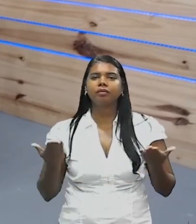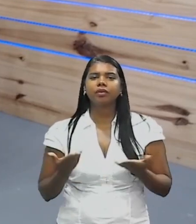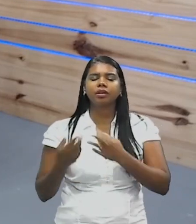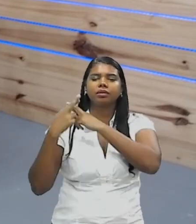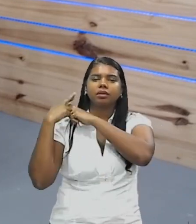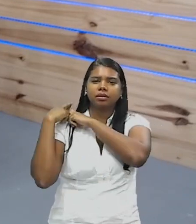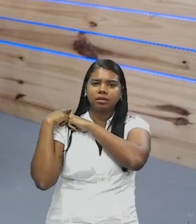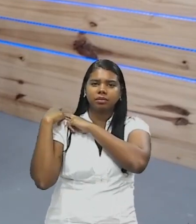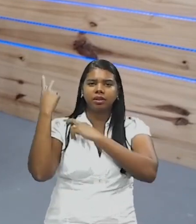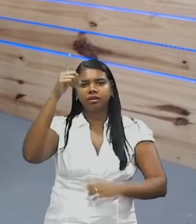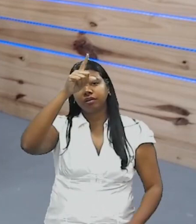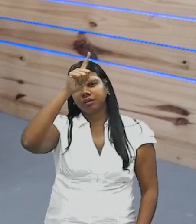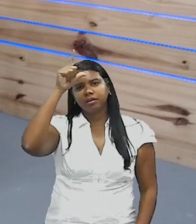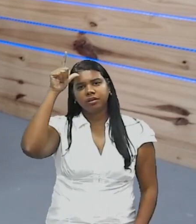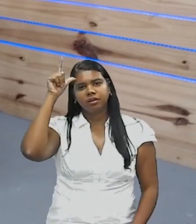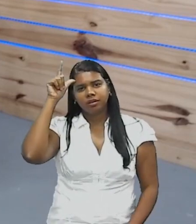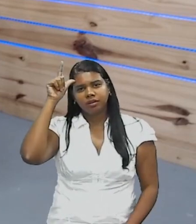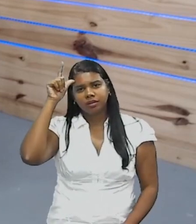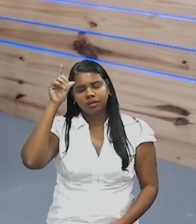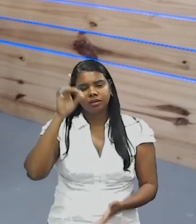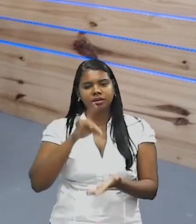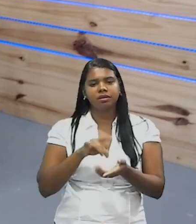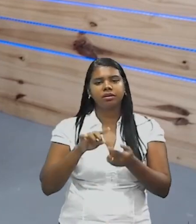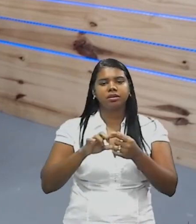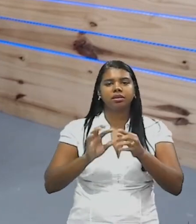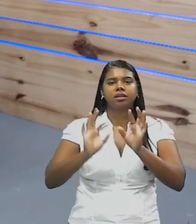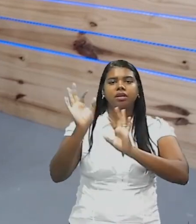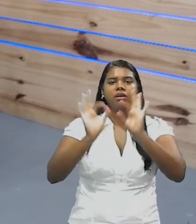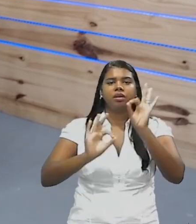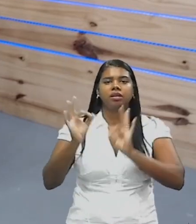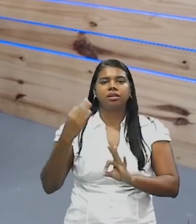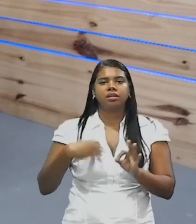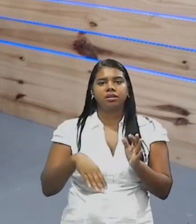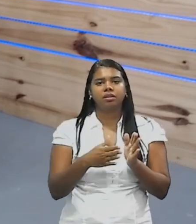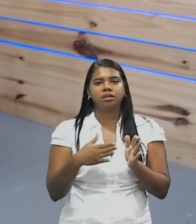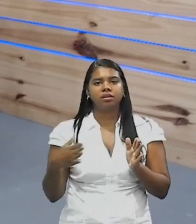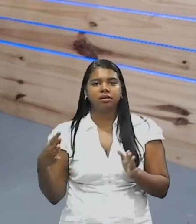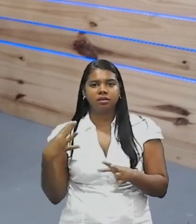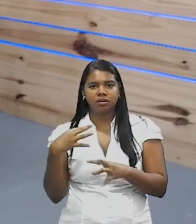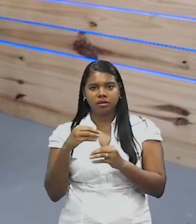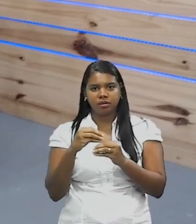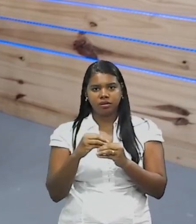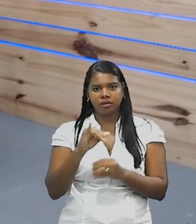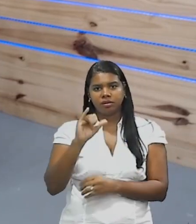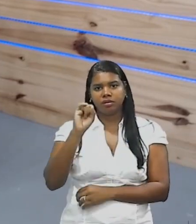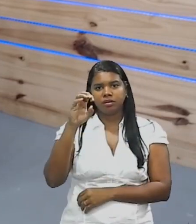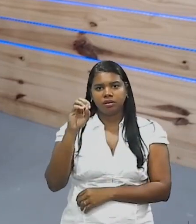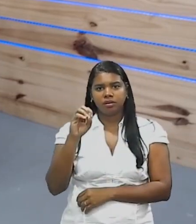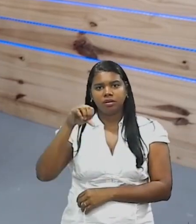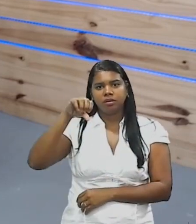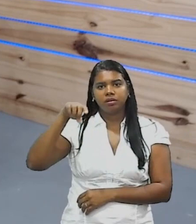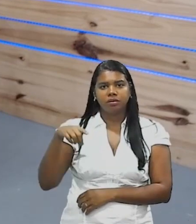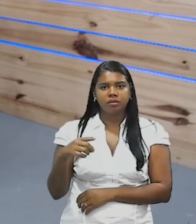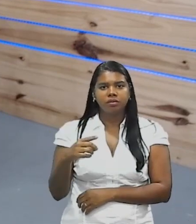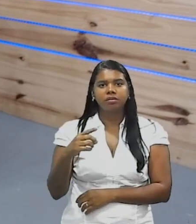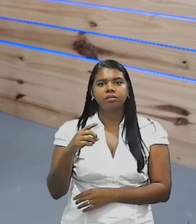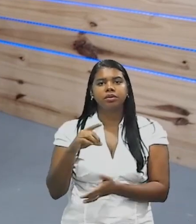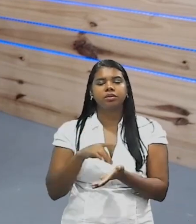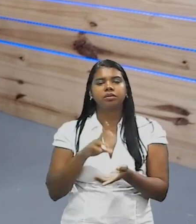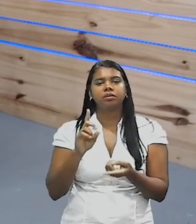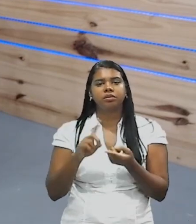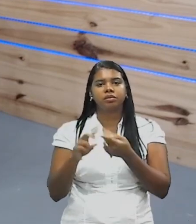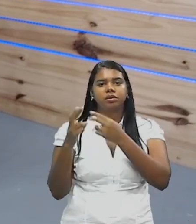né, das lideranças e responsáveis pela organização no processo de implementação da ISO 9001, assim como o setor,